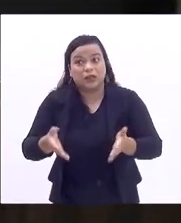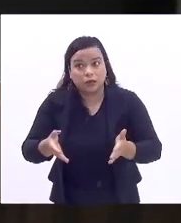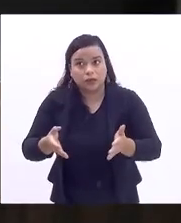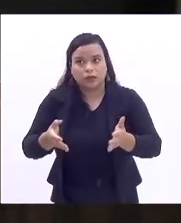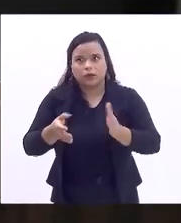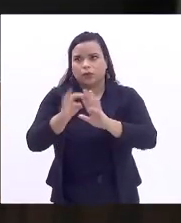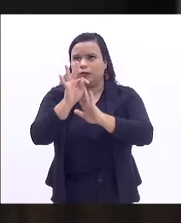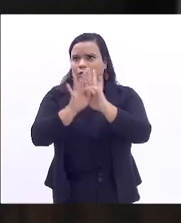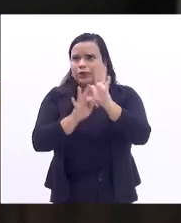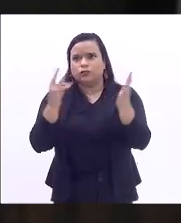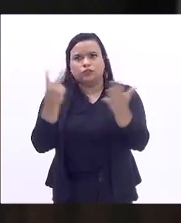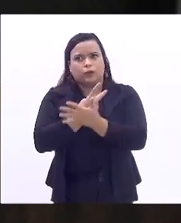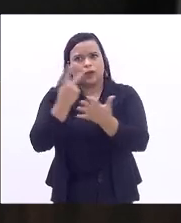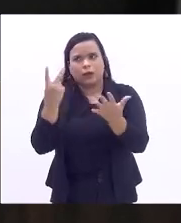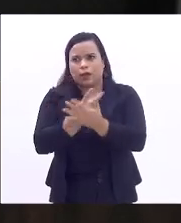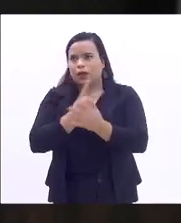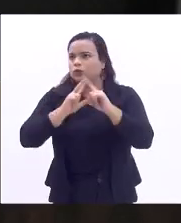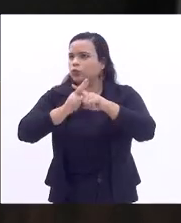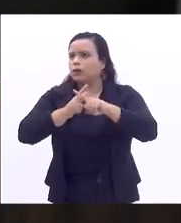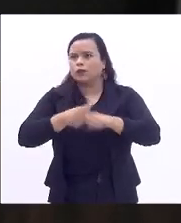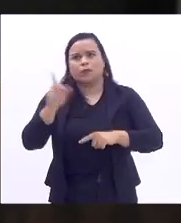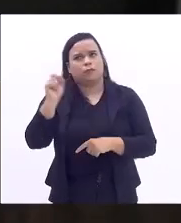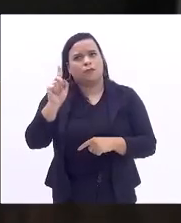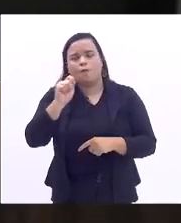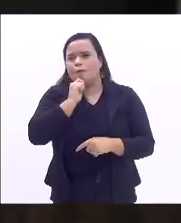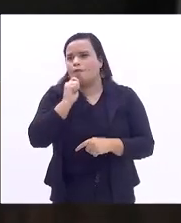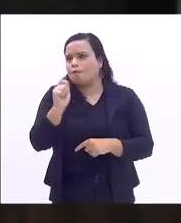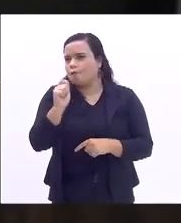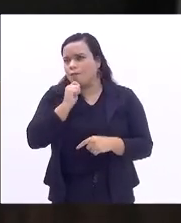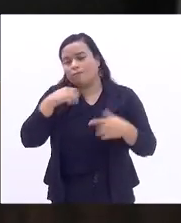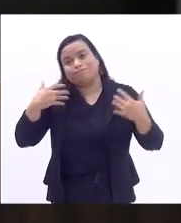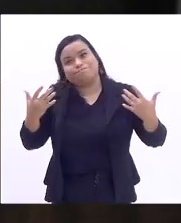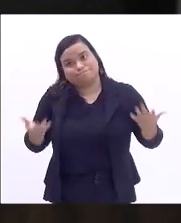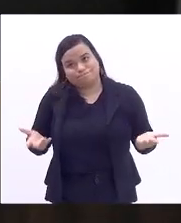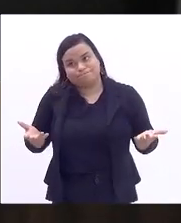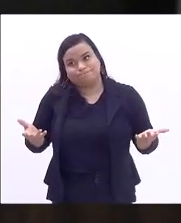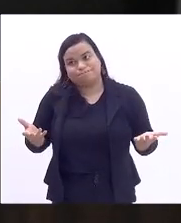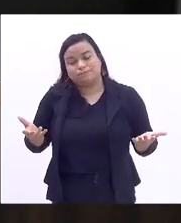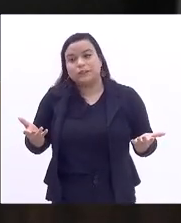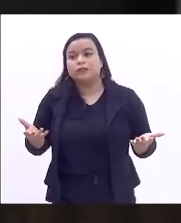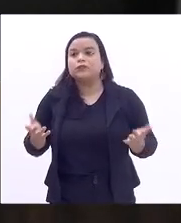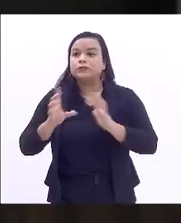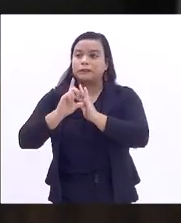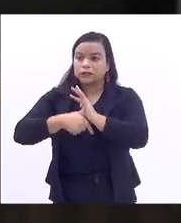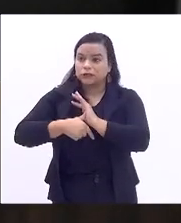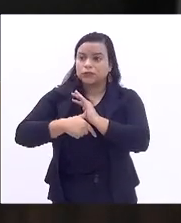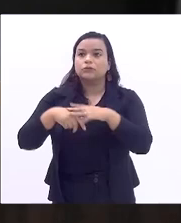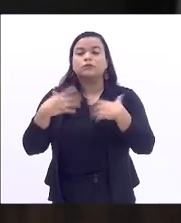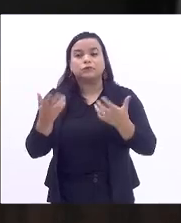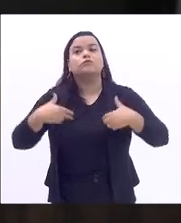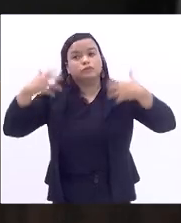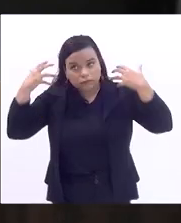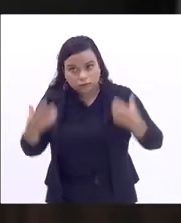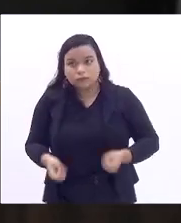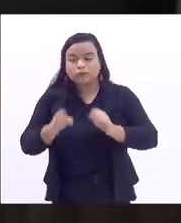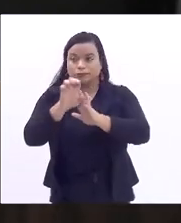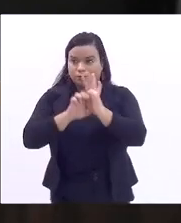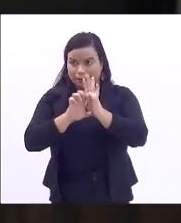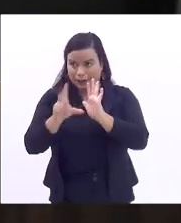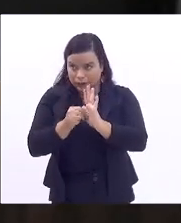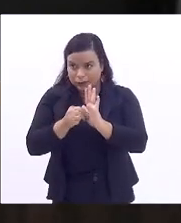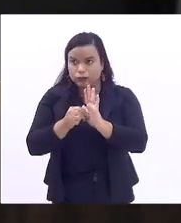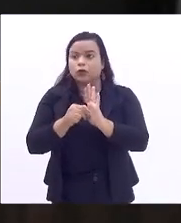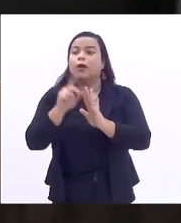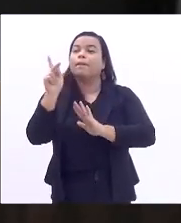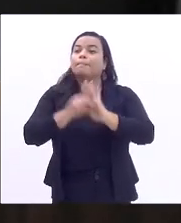se saiu errado não foi corrigido a tempo então eu vou a catar eu acato às emendas o projeto sai de pauta